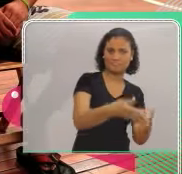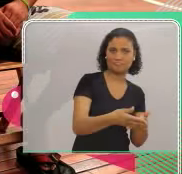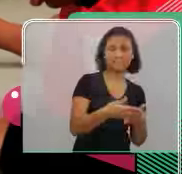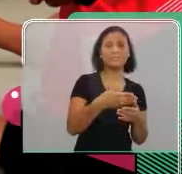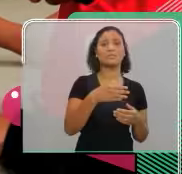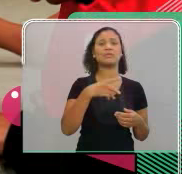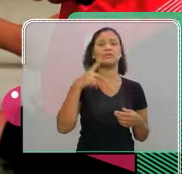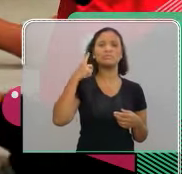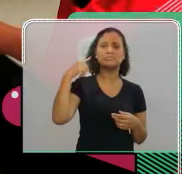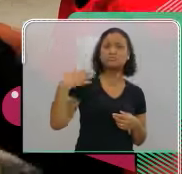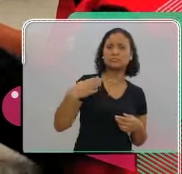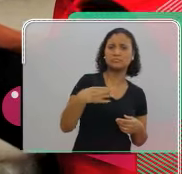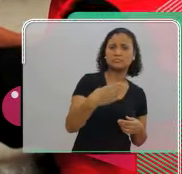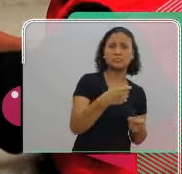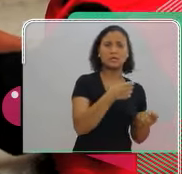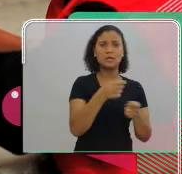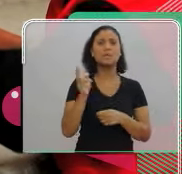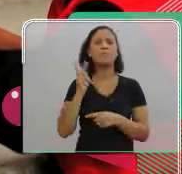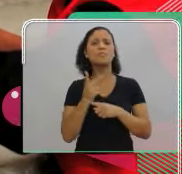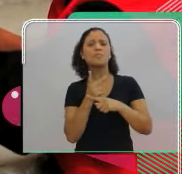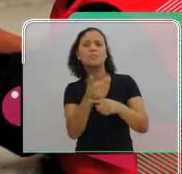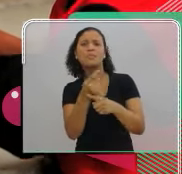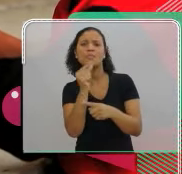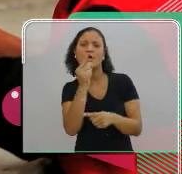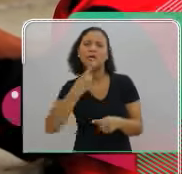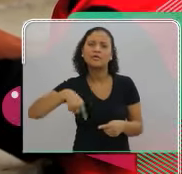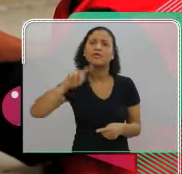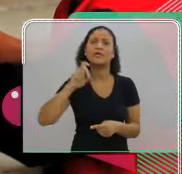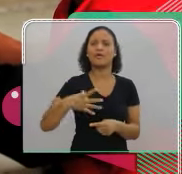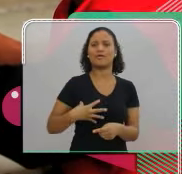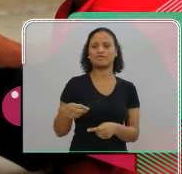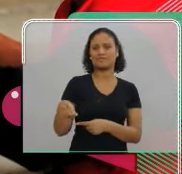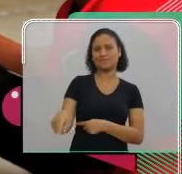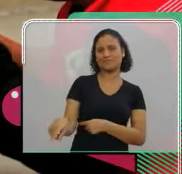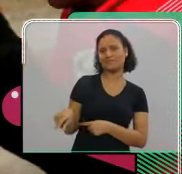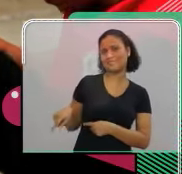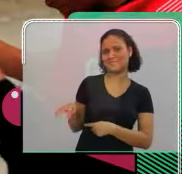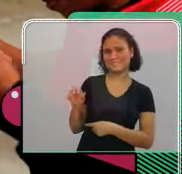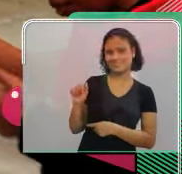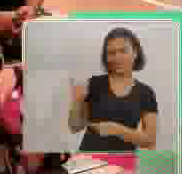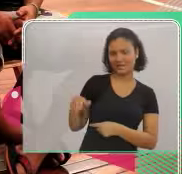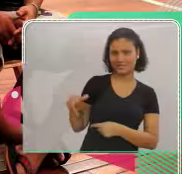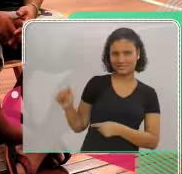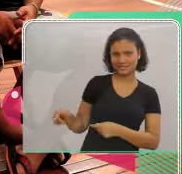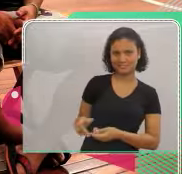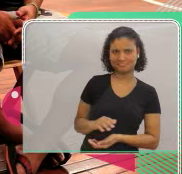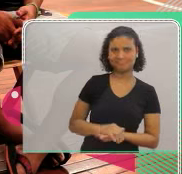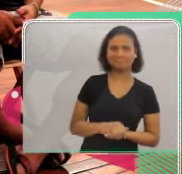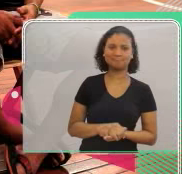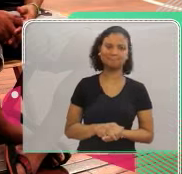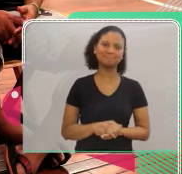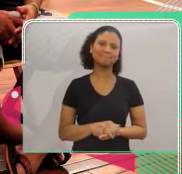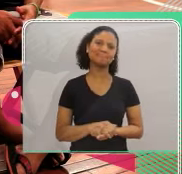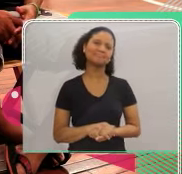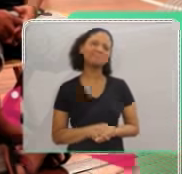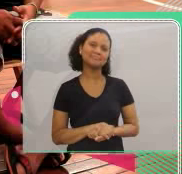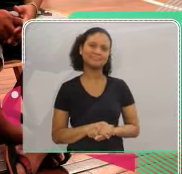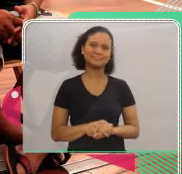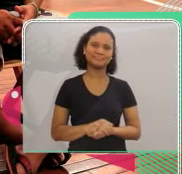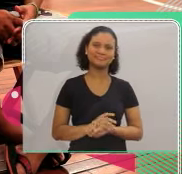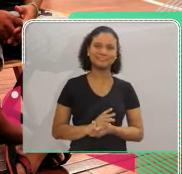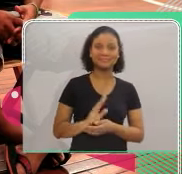E essa é a nossa rotina durante a semana. Final de semana, a gente procura tirar um pouquinho pra gente. Essa é a nossa filha,